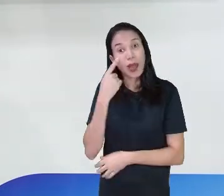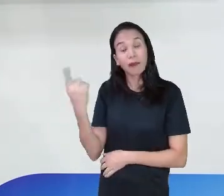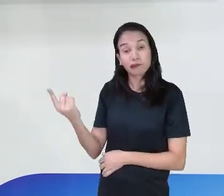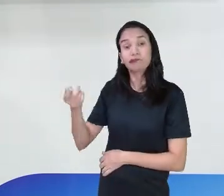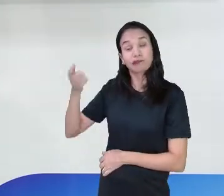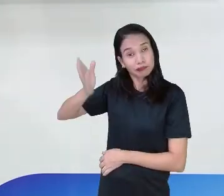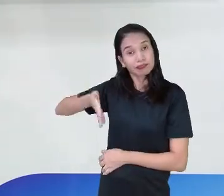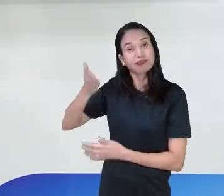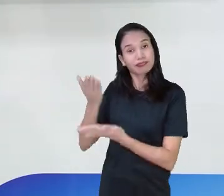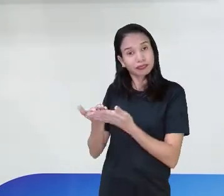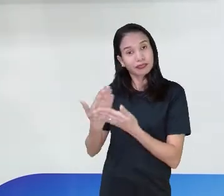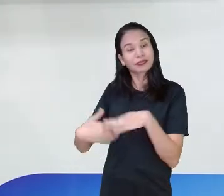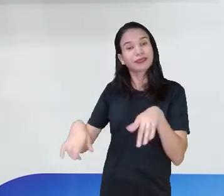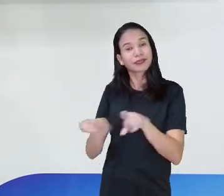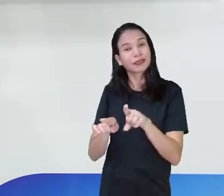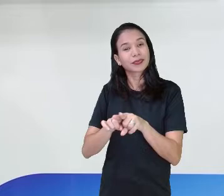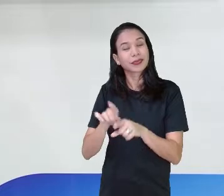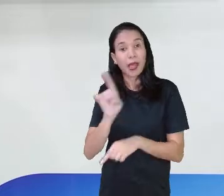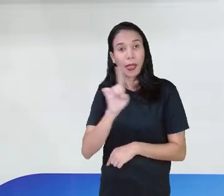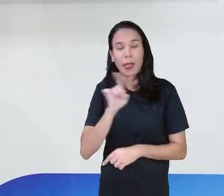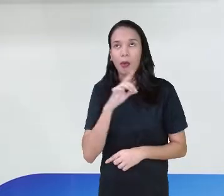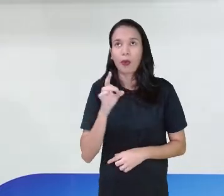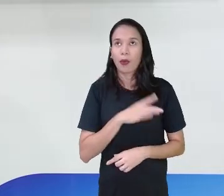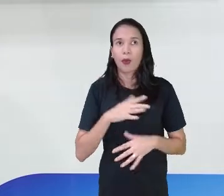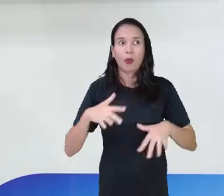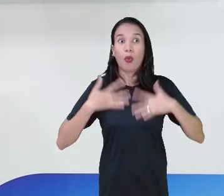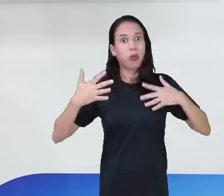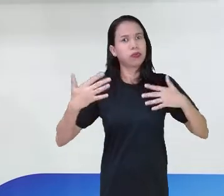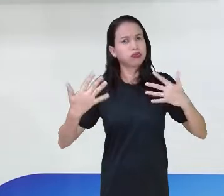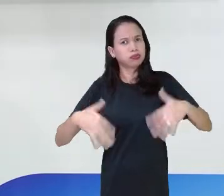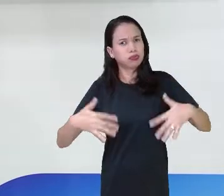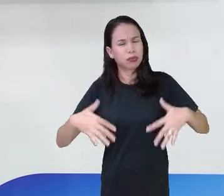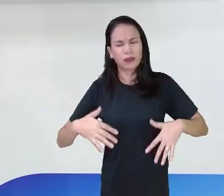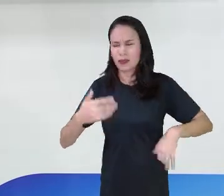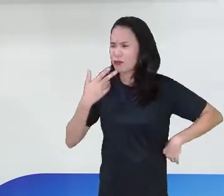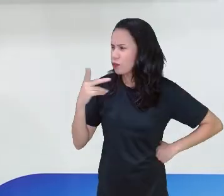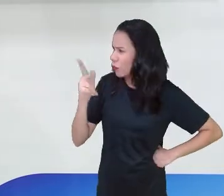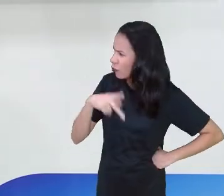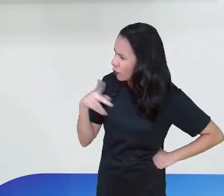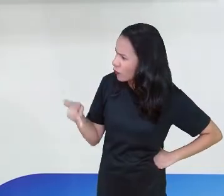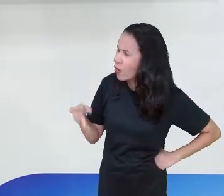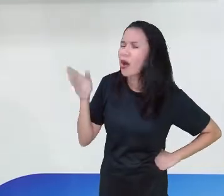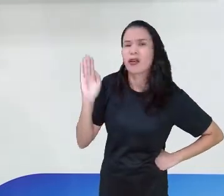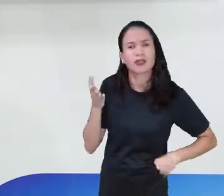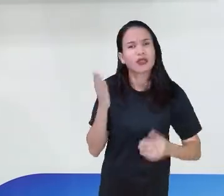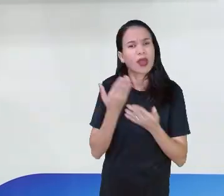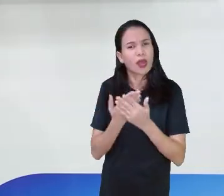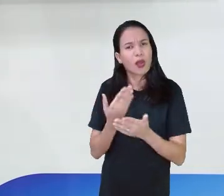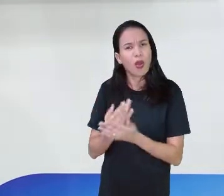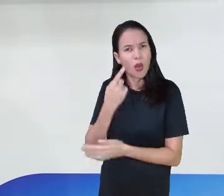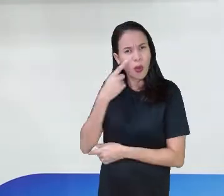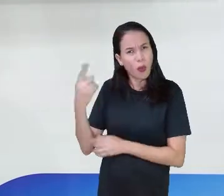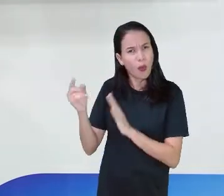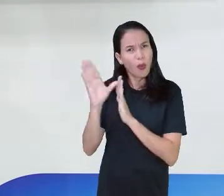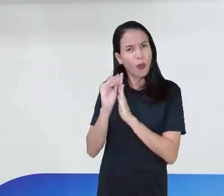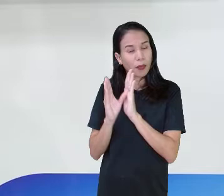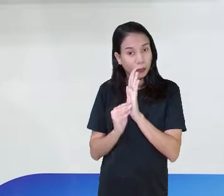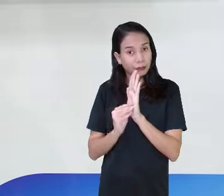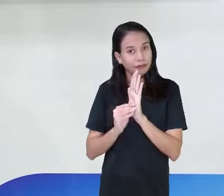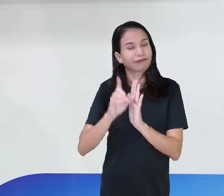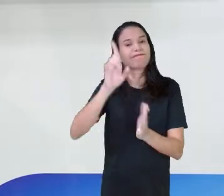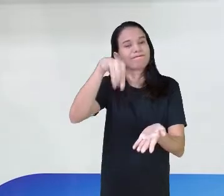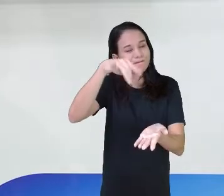uma delas. Então, não se espanta aí se você... professora, a gente já viu esse conteúdo.